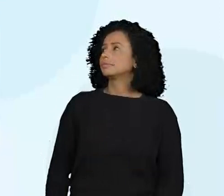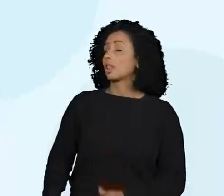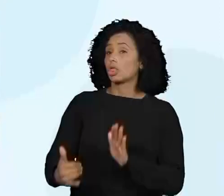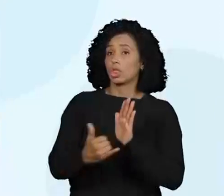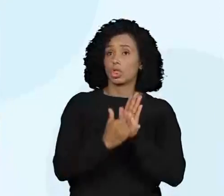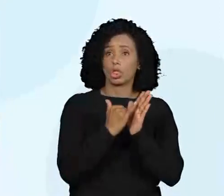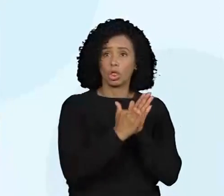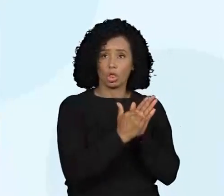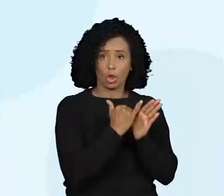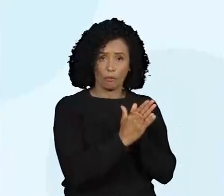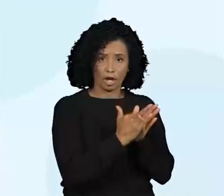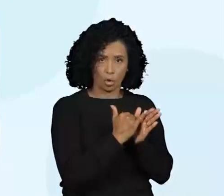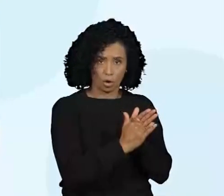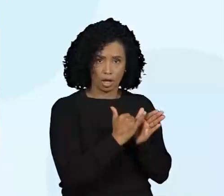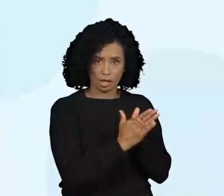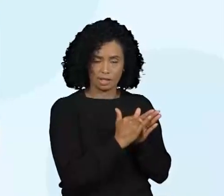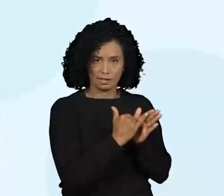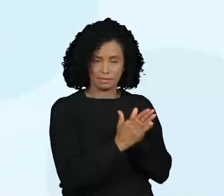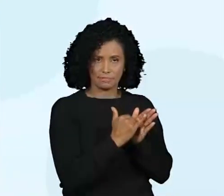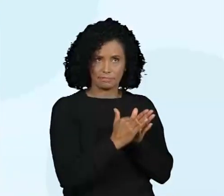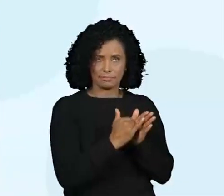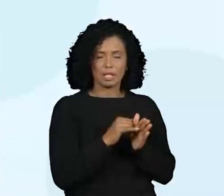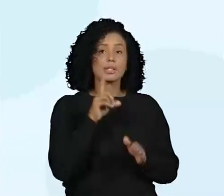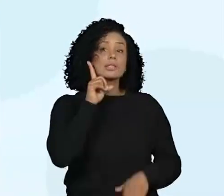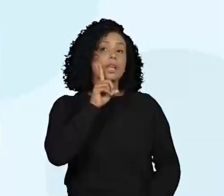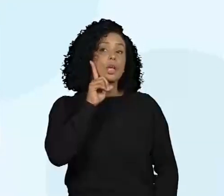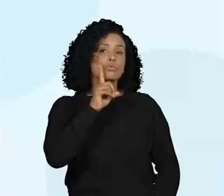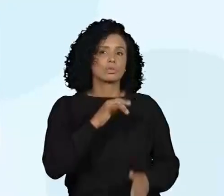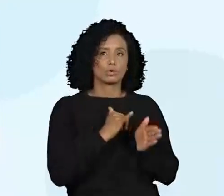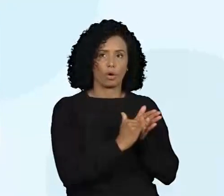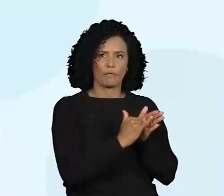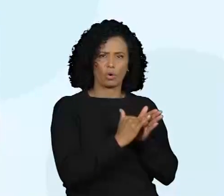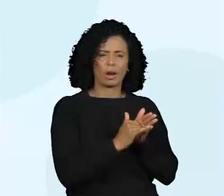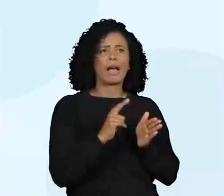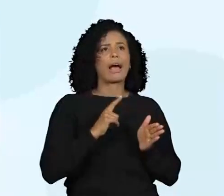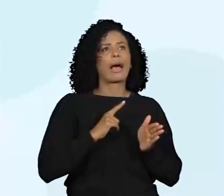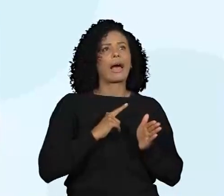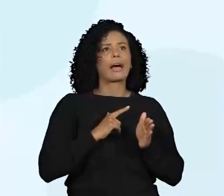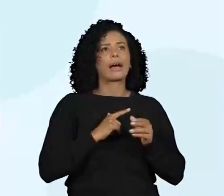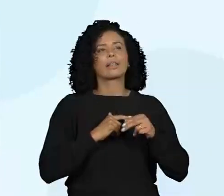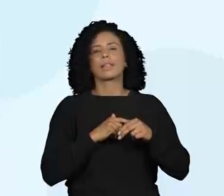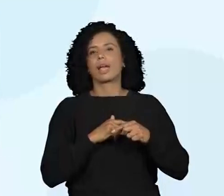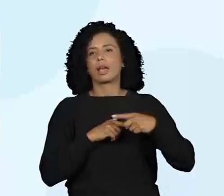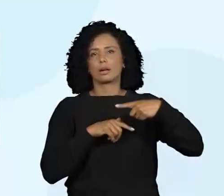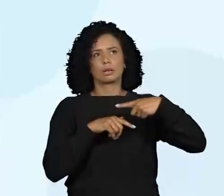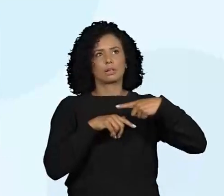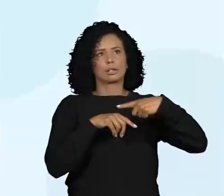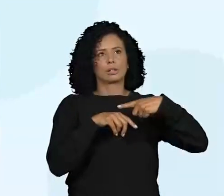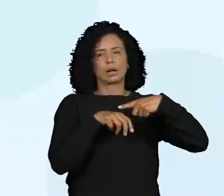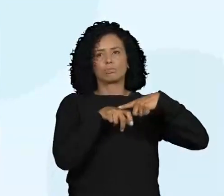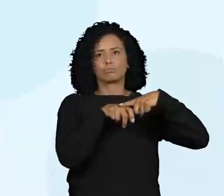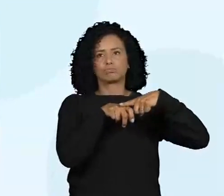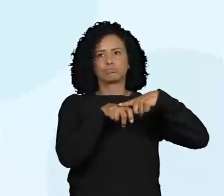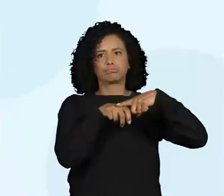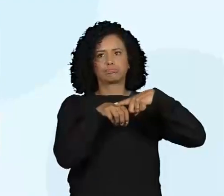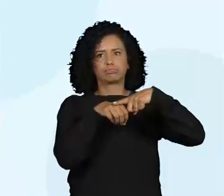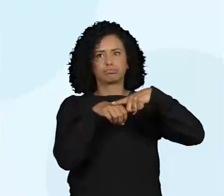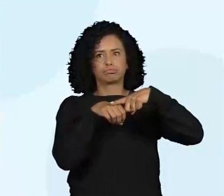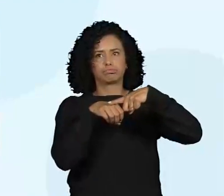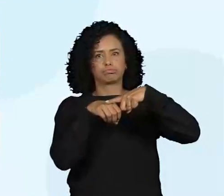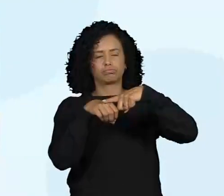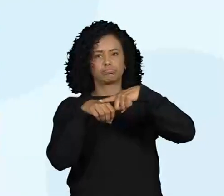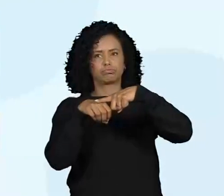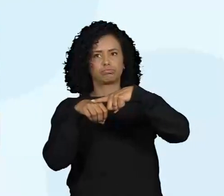e é um teleférico. Muito bem, um teleférico que nos ajuda a se locomover, muitas vezes, principalmente quando a gente pensa